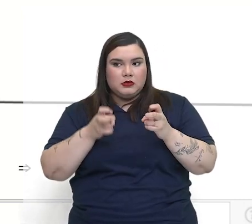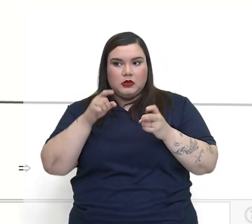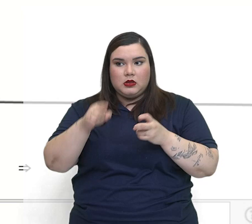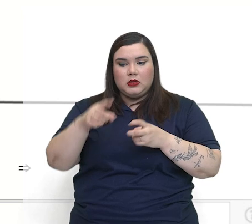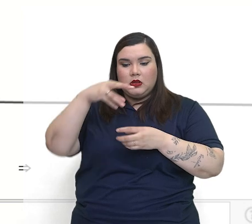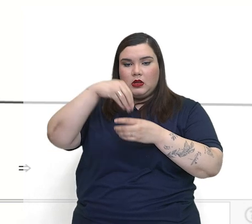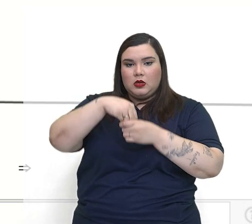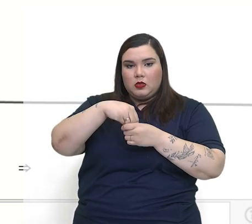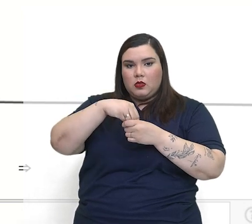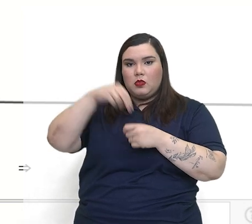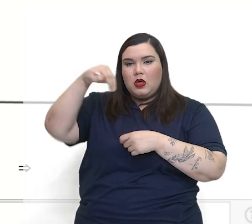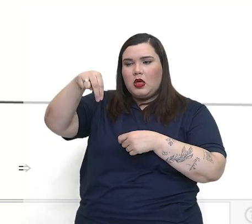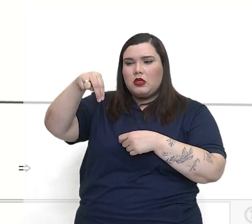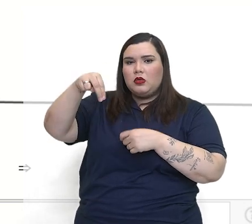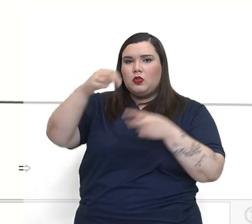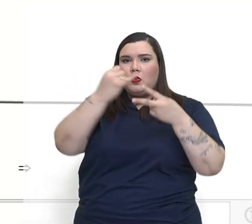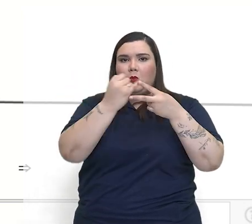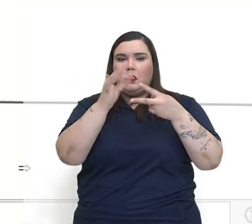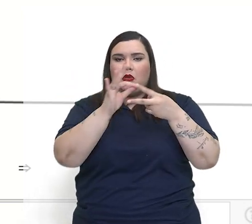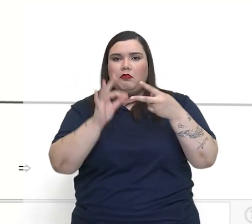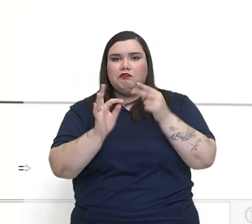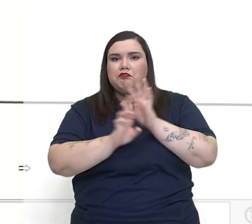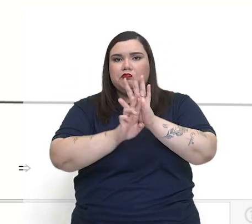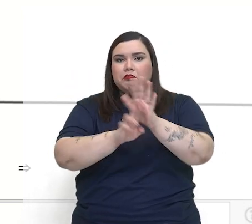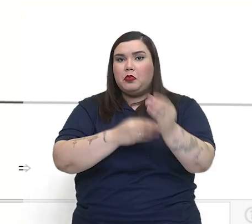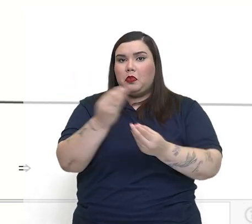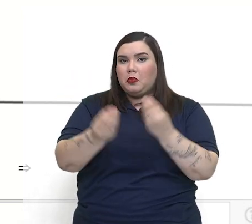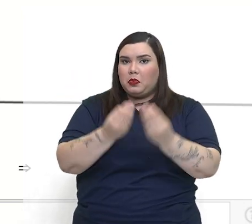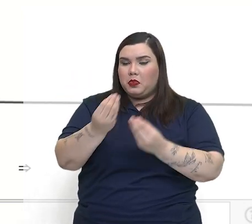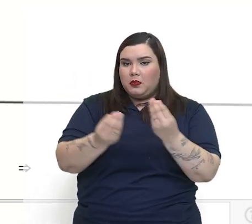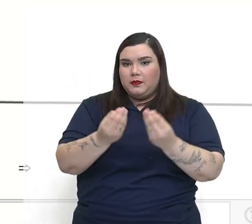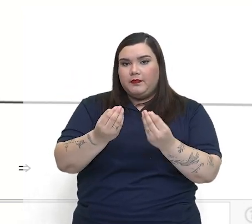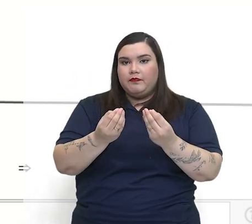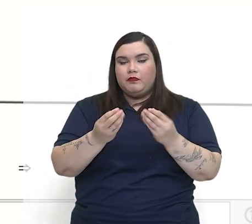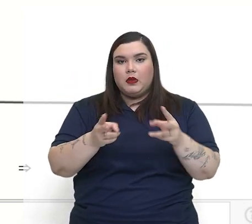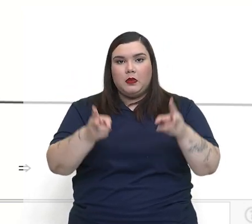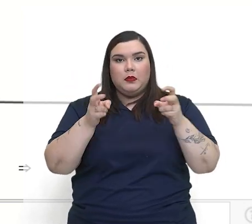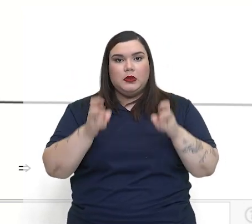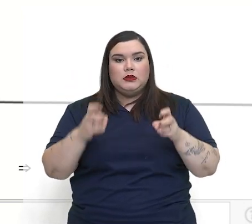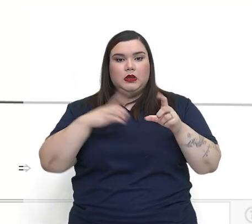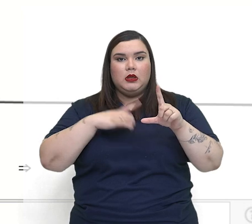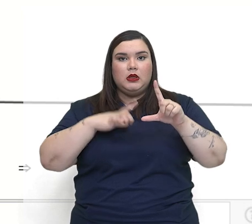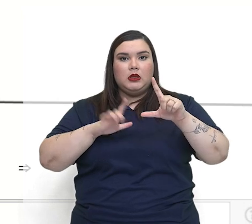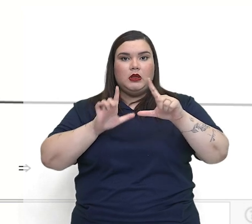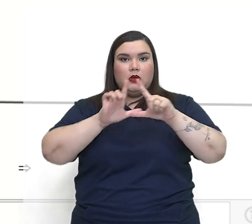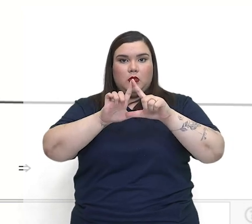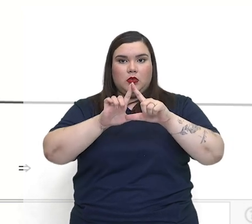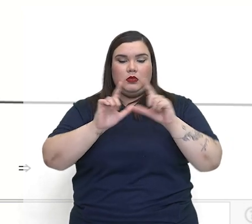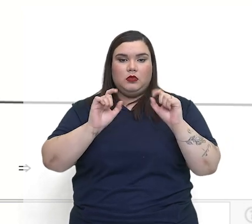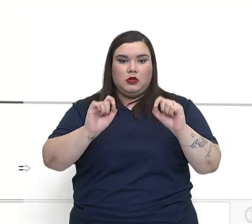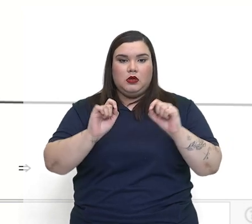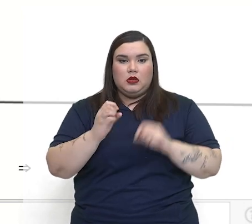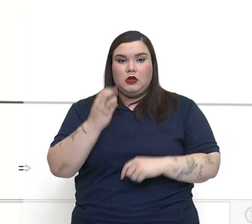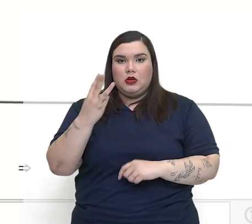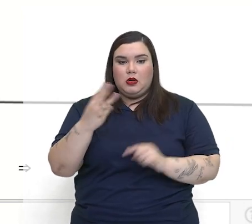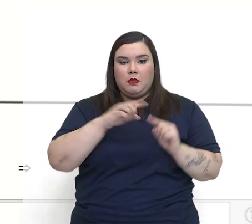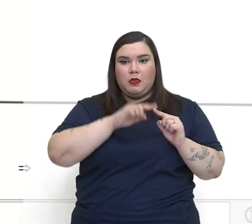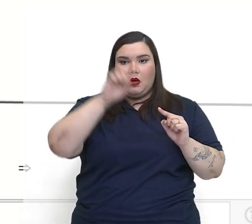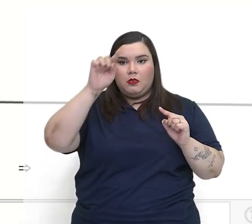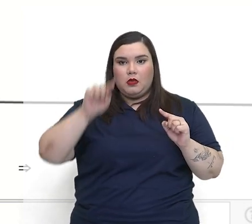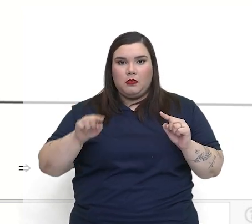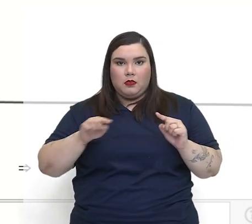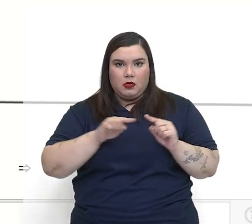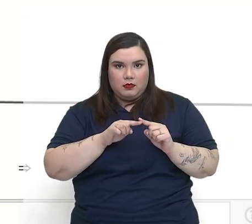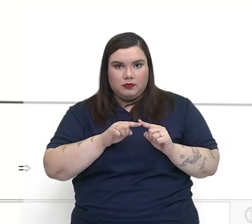ele dentro do polígono? Tá? Nós temos aqui o nosso triângulo, né, formado aqui por 3 lados. Então